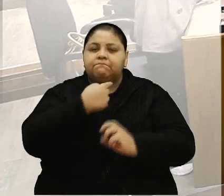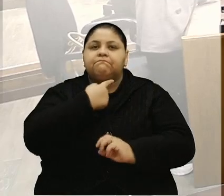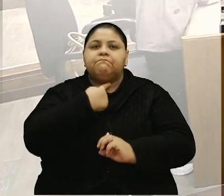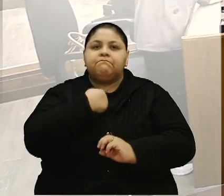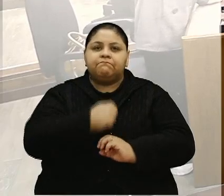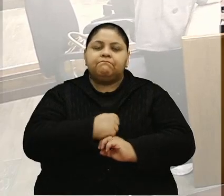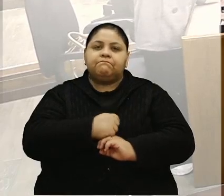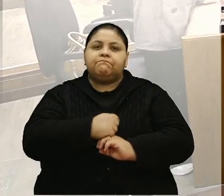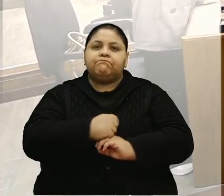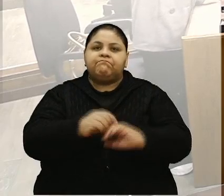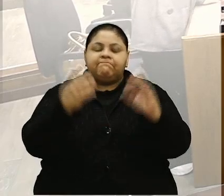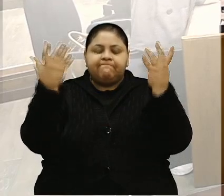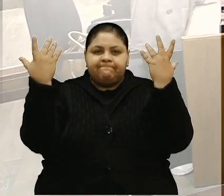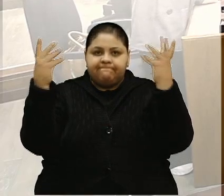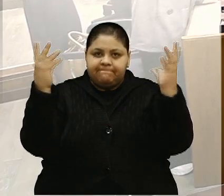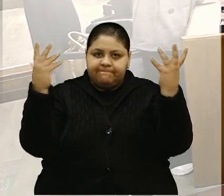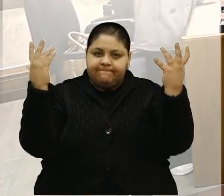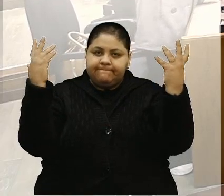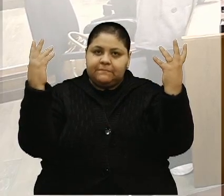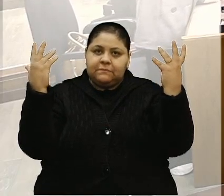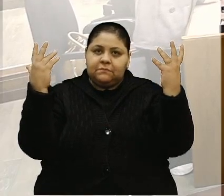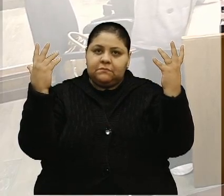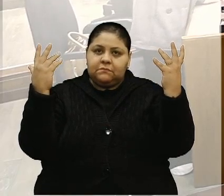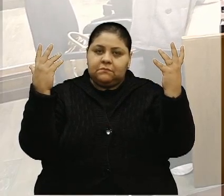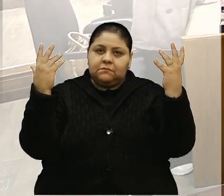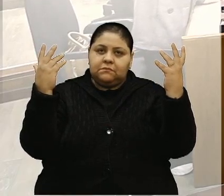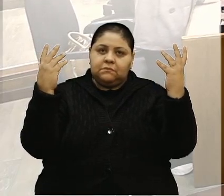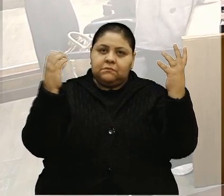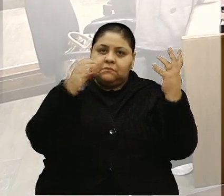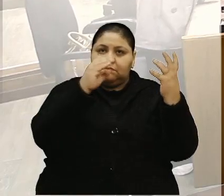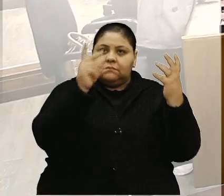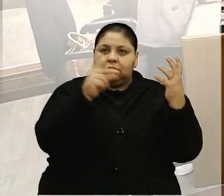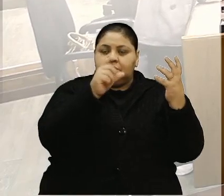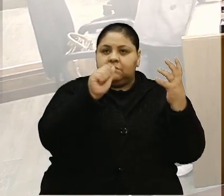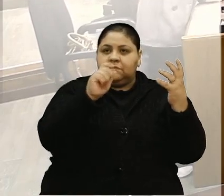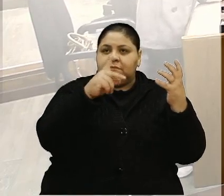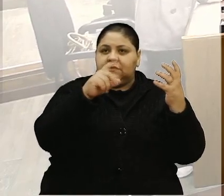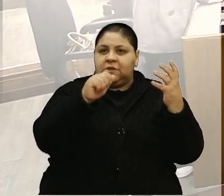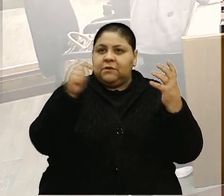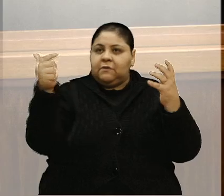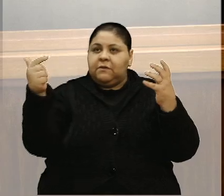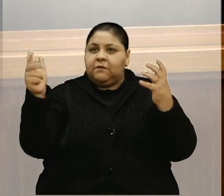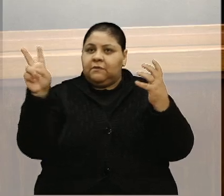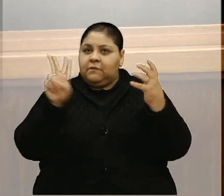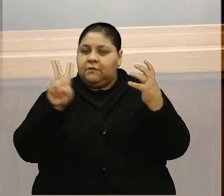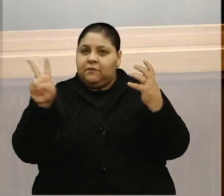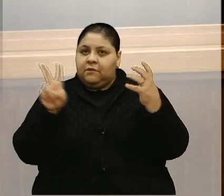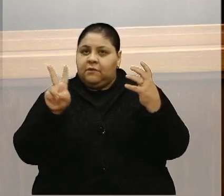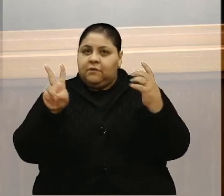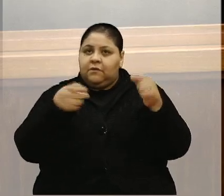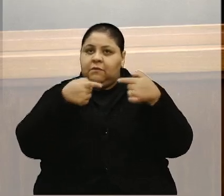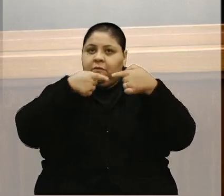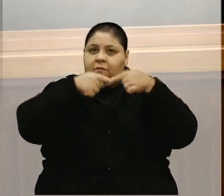um voto de congratulação à Chapa 2, que concorreu à gestão